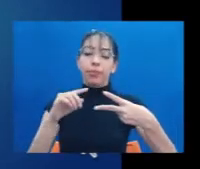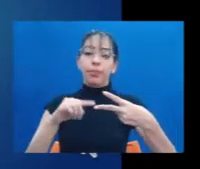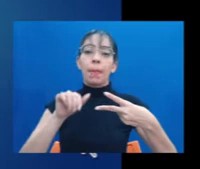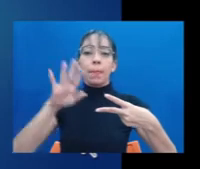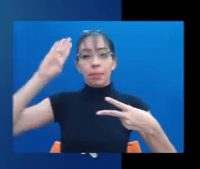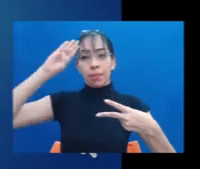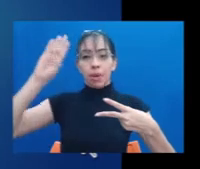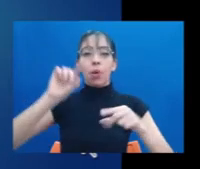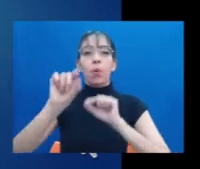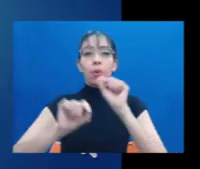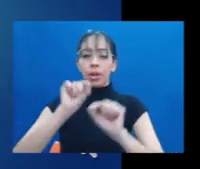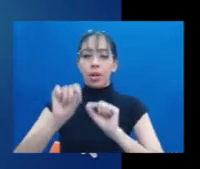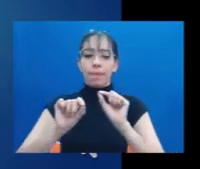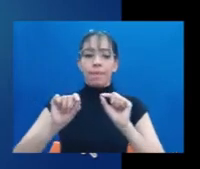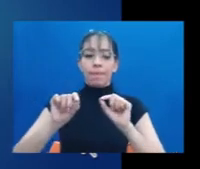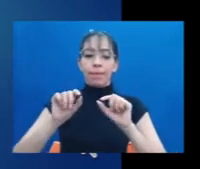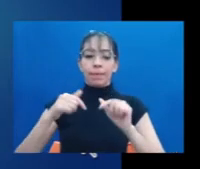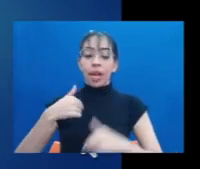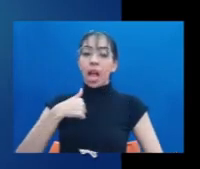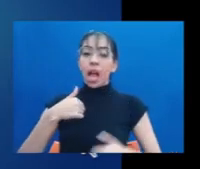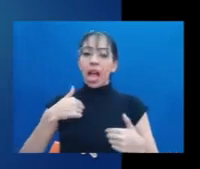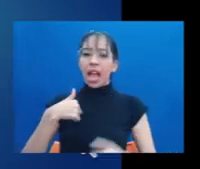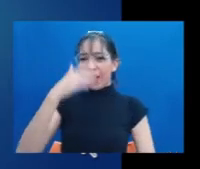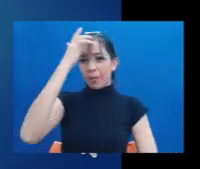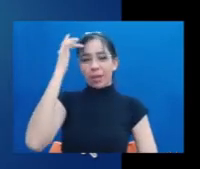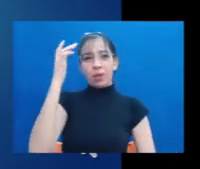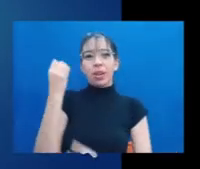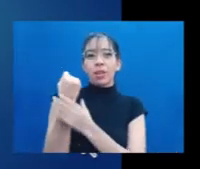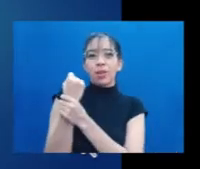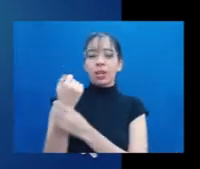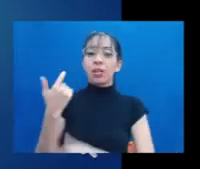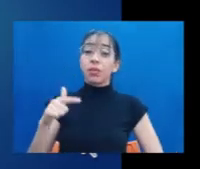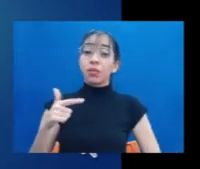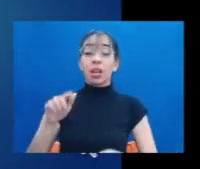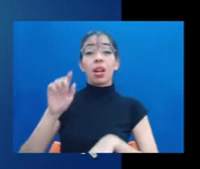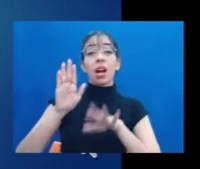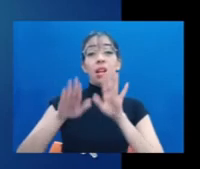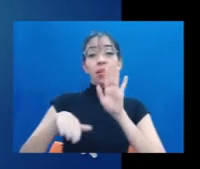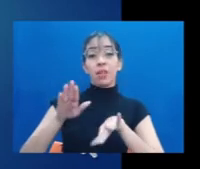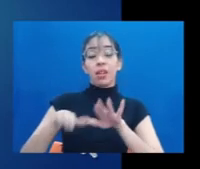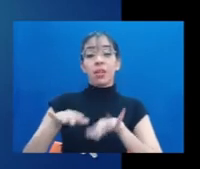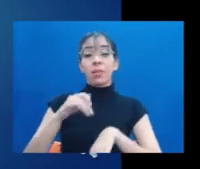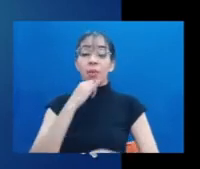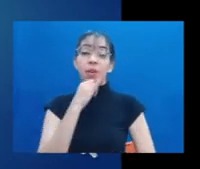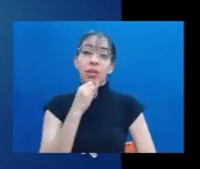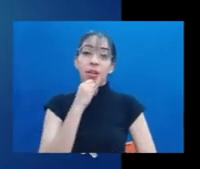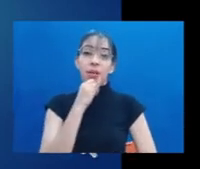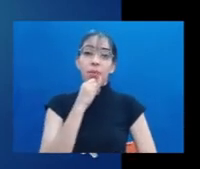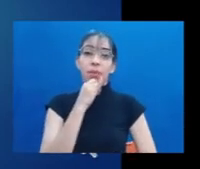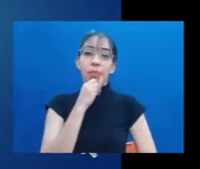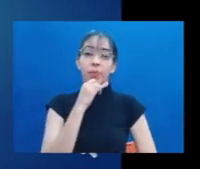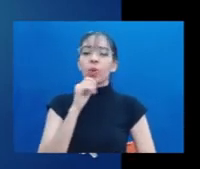São duas as causas principais: o ato inseguro ou a condição insegura. Não necessariamente você pode ter ali,